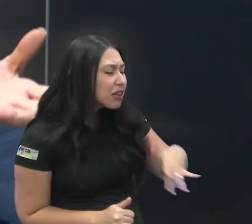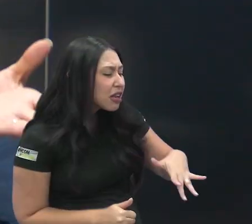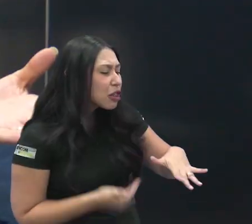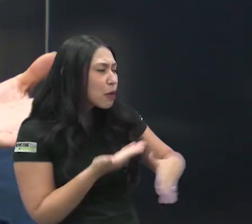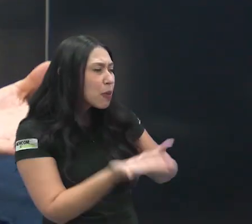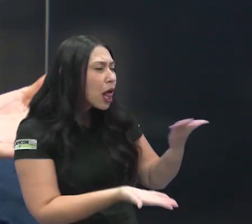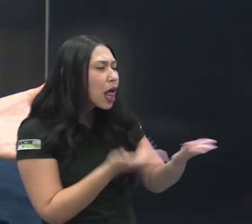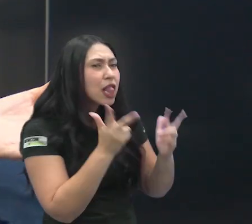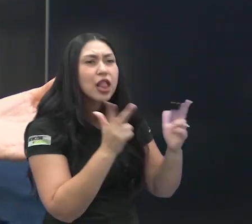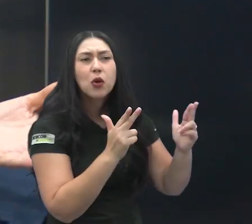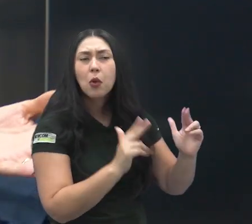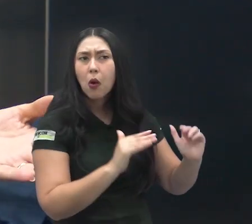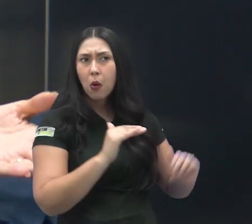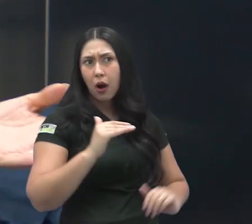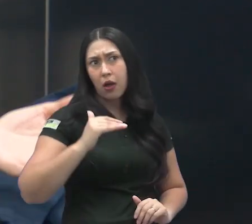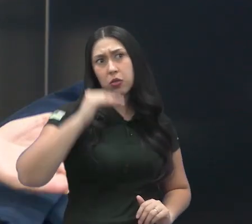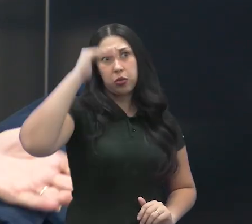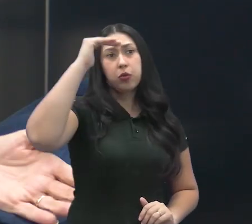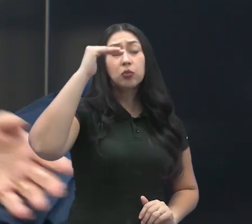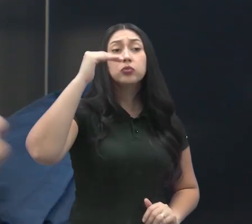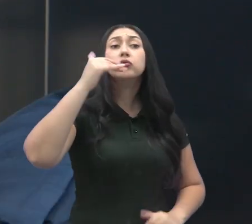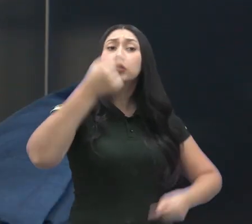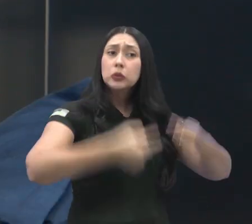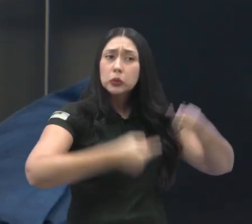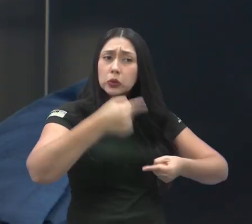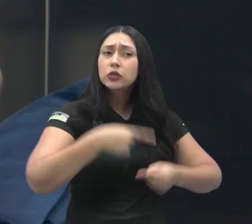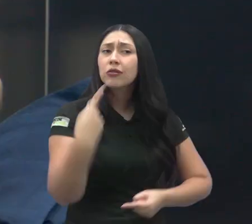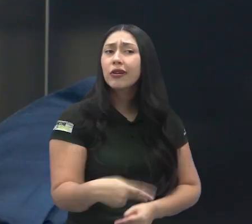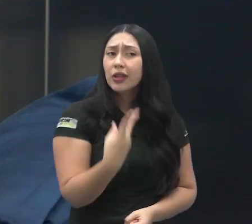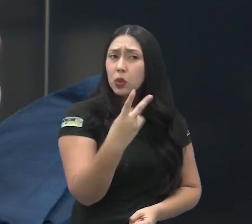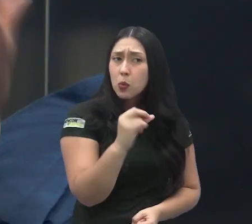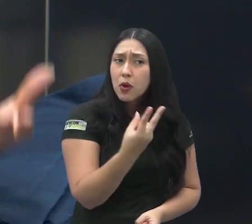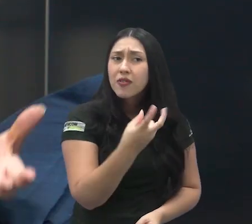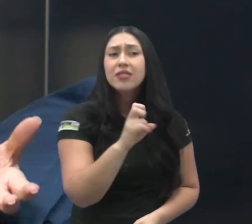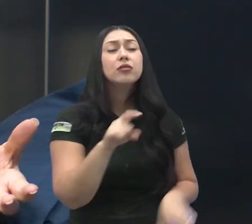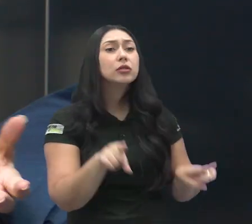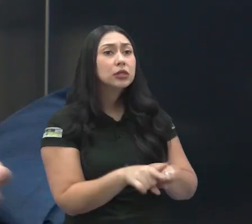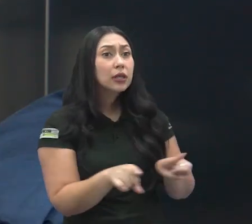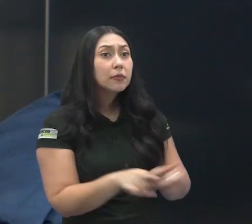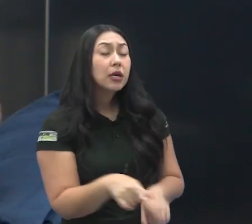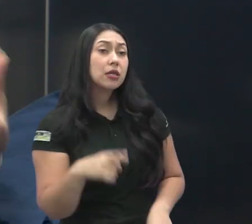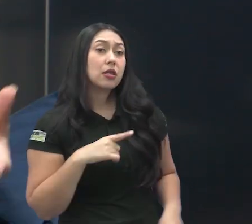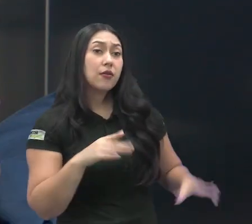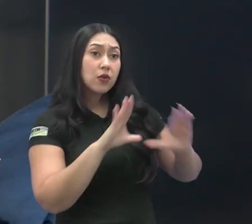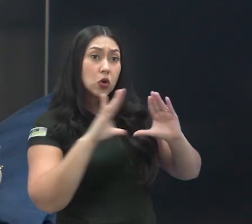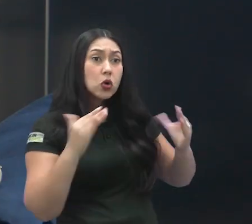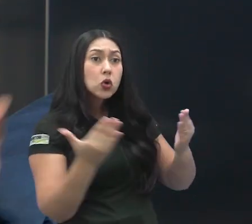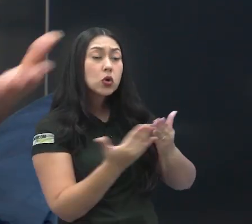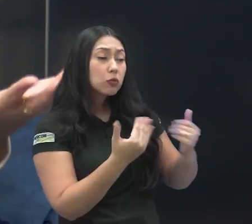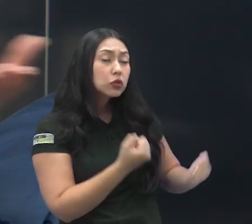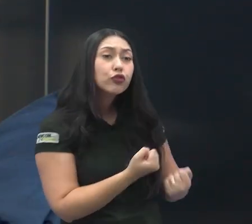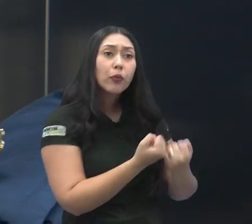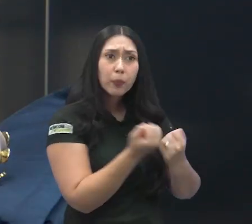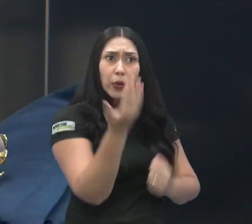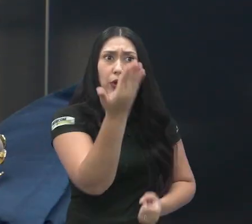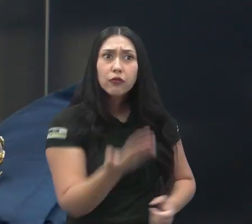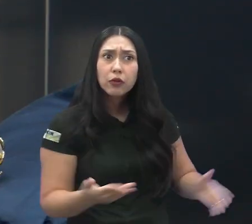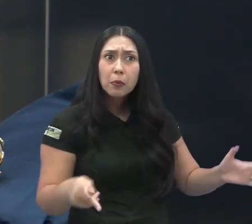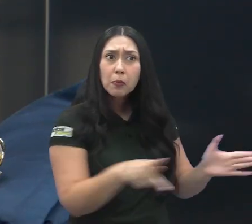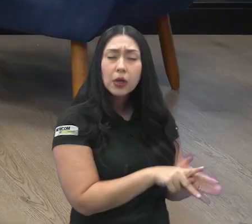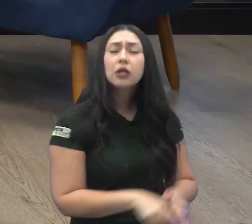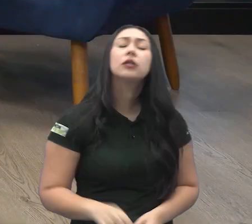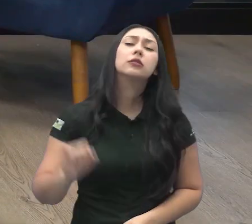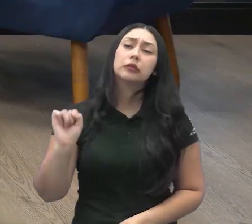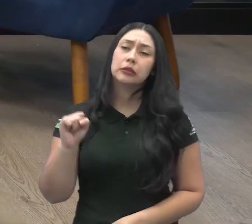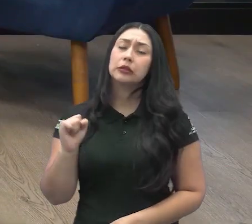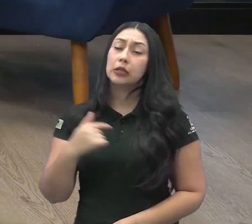grandes assuntos também, né, discutidos em 2025. A Câmara Municipal teve aí à frente também com grande atuação e você também participou. Sim,